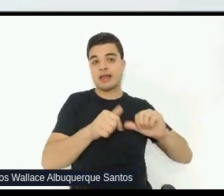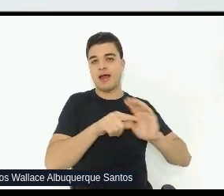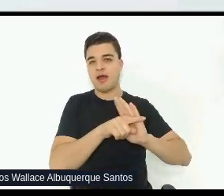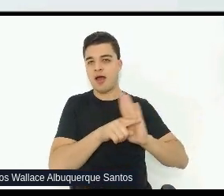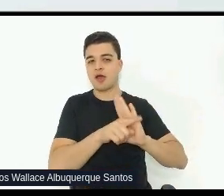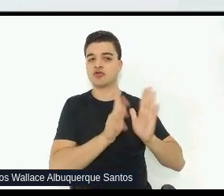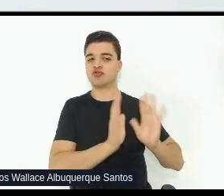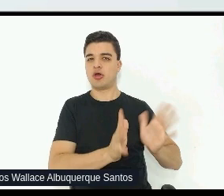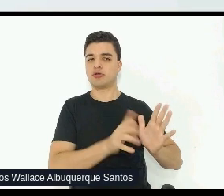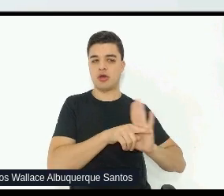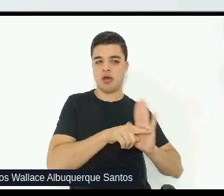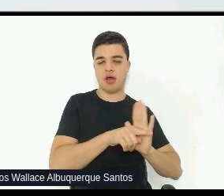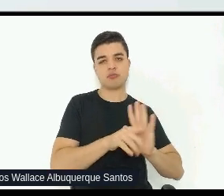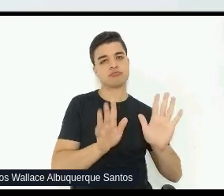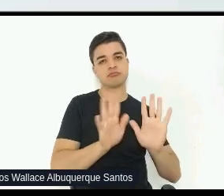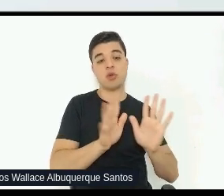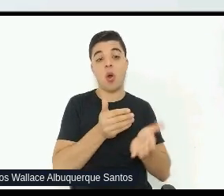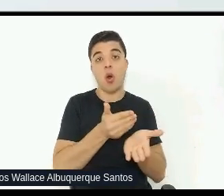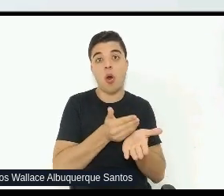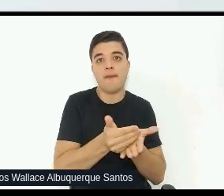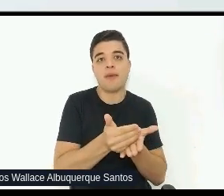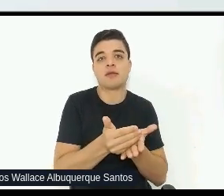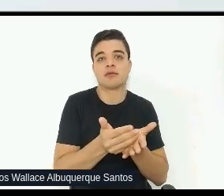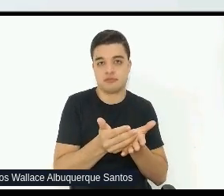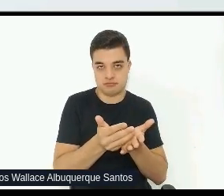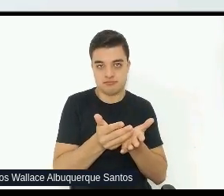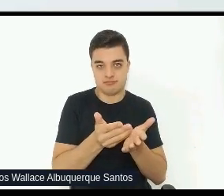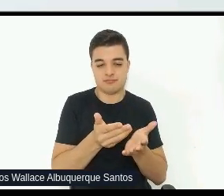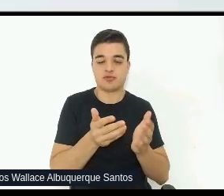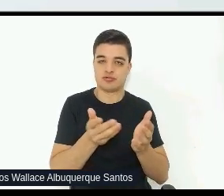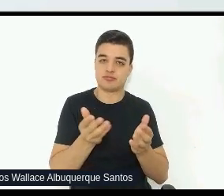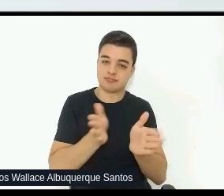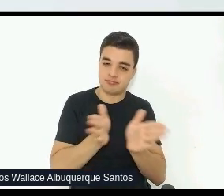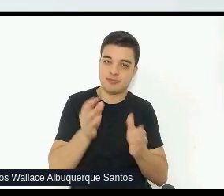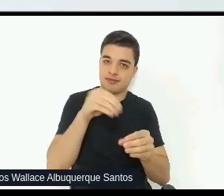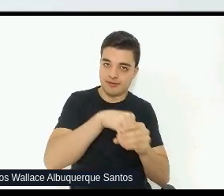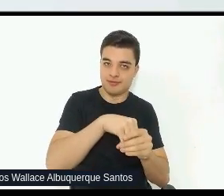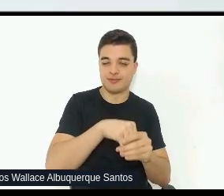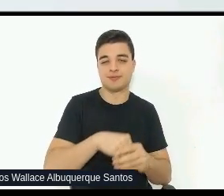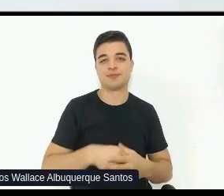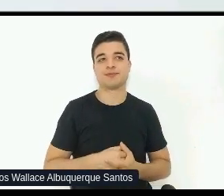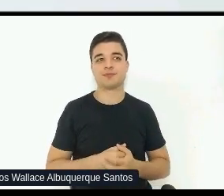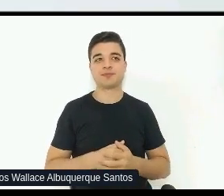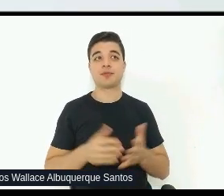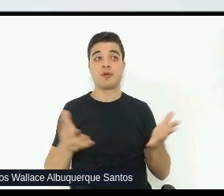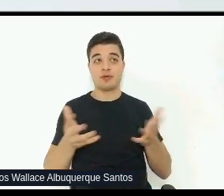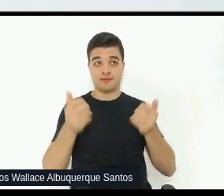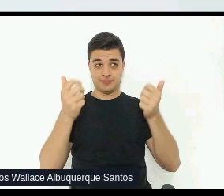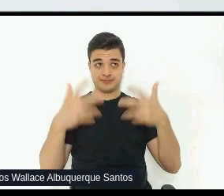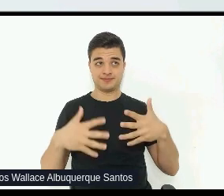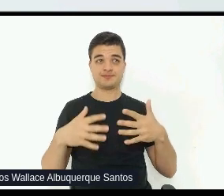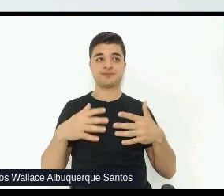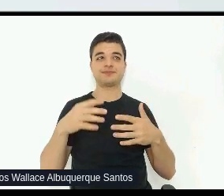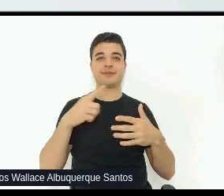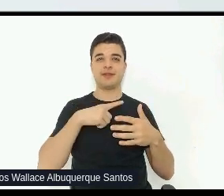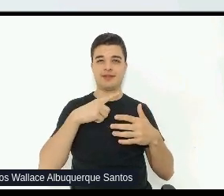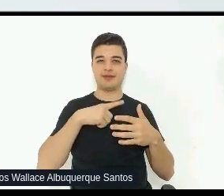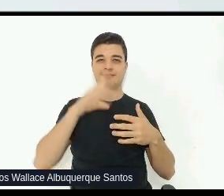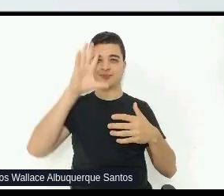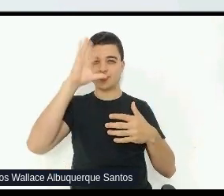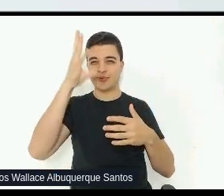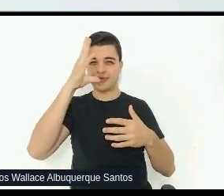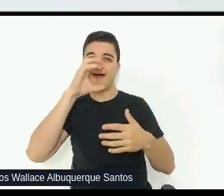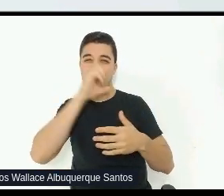para projetar. E vamos falar um pouquinho sobre as heurísticas, né? Vou trazer cada uma das heurísticas aqui. São 10 heurísticas, eu esqueci de falar ali